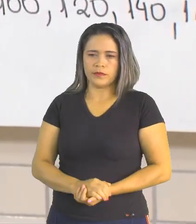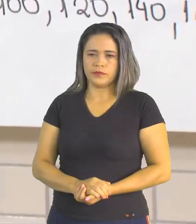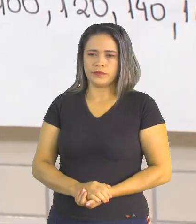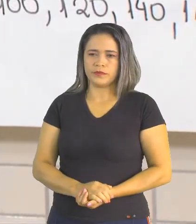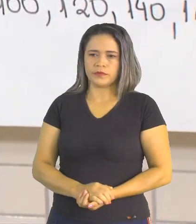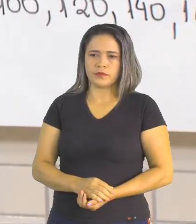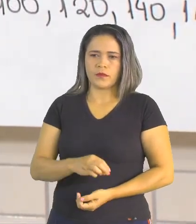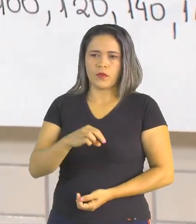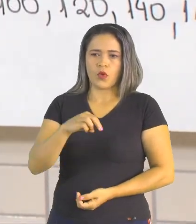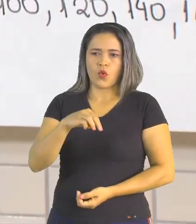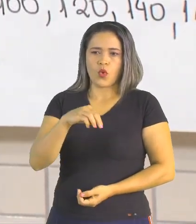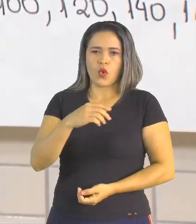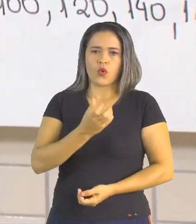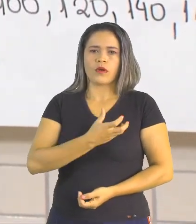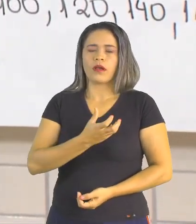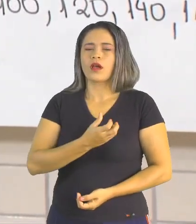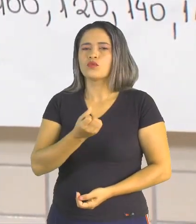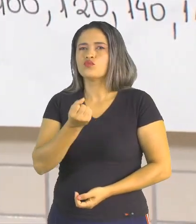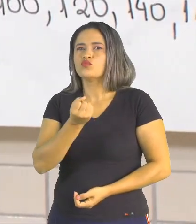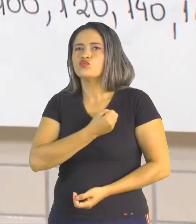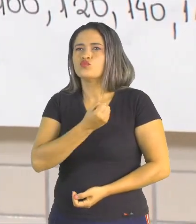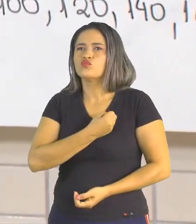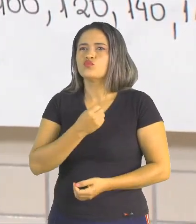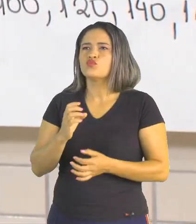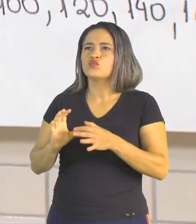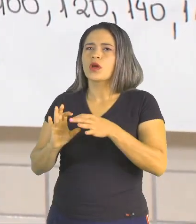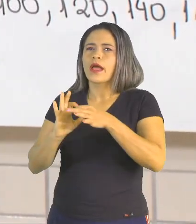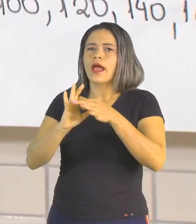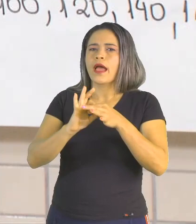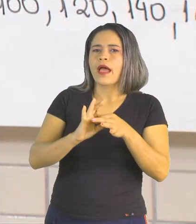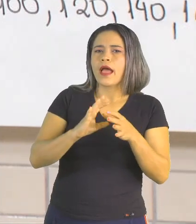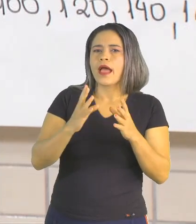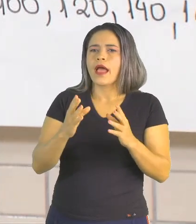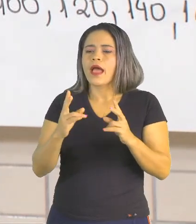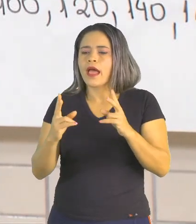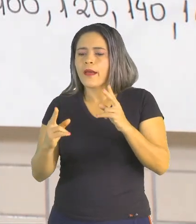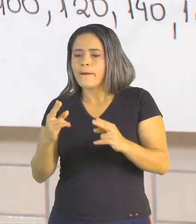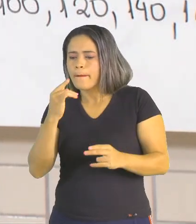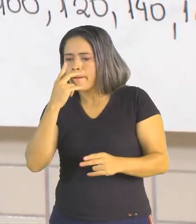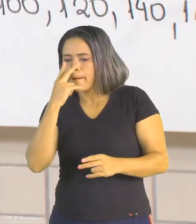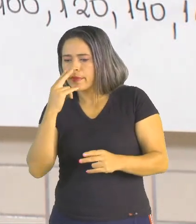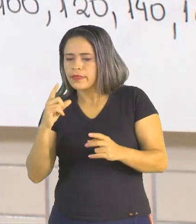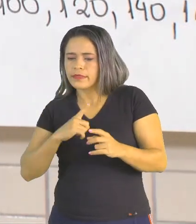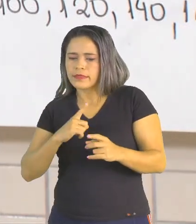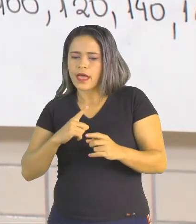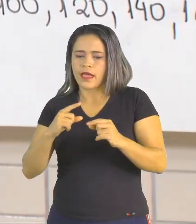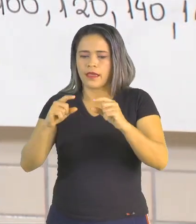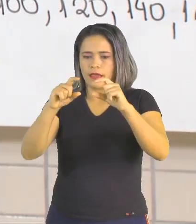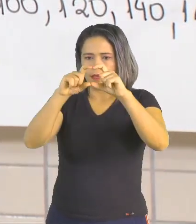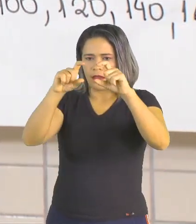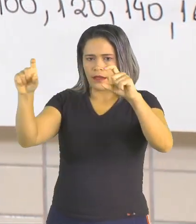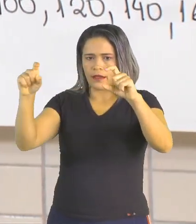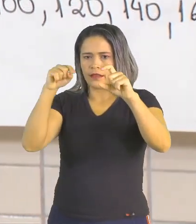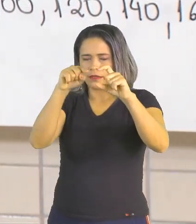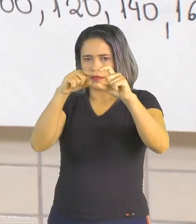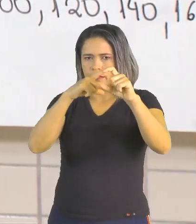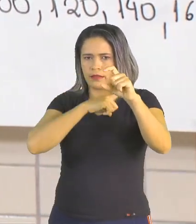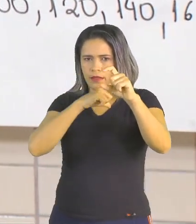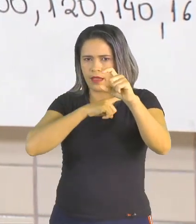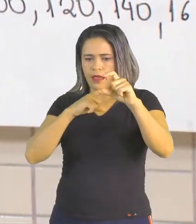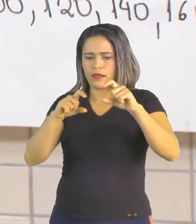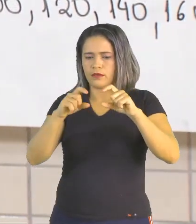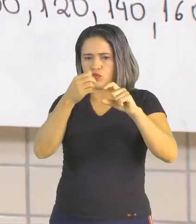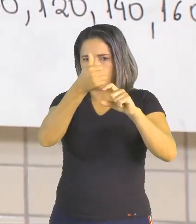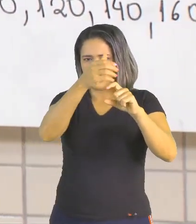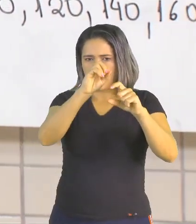encontrar os números que são comuns. Comuns são aqueles que estão tanto nos múltiplos de